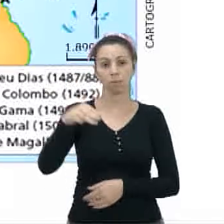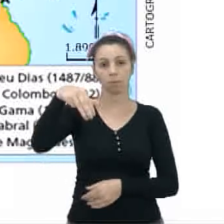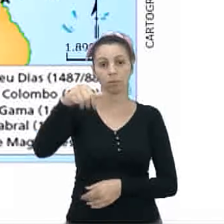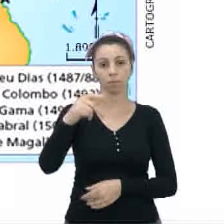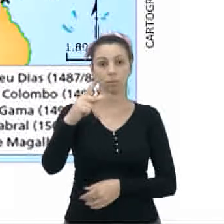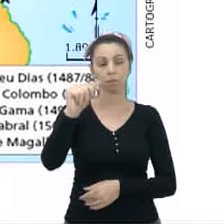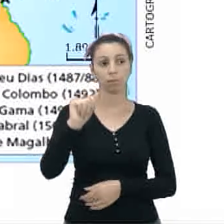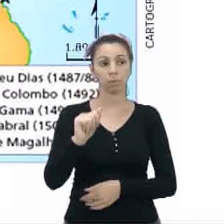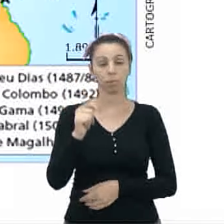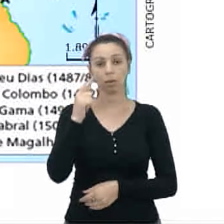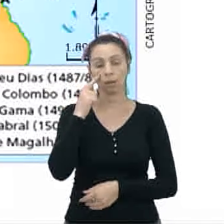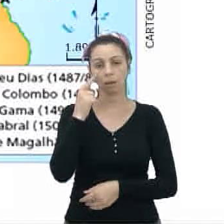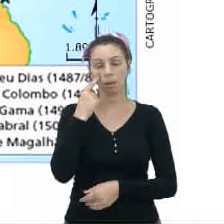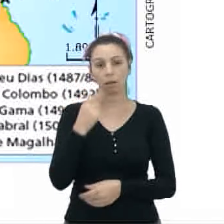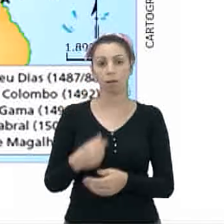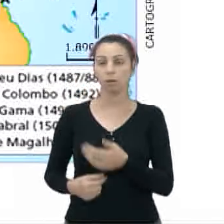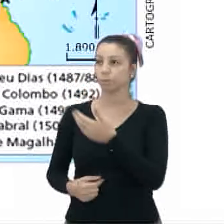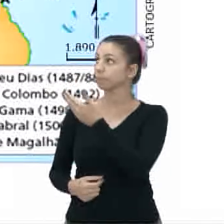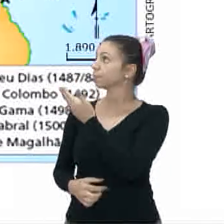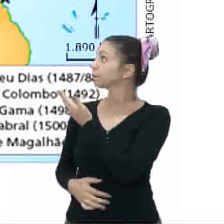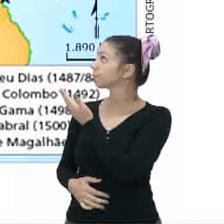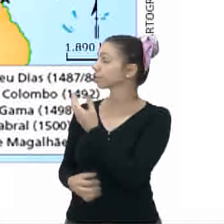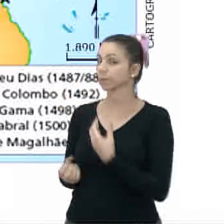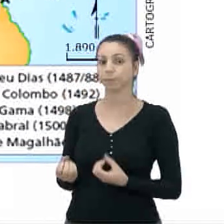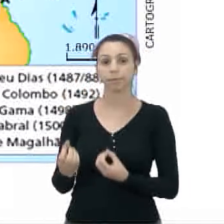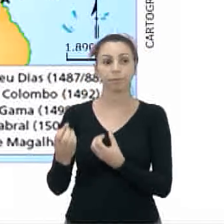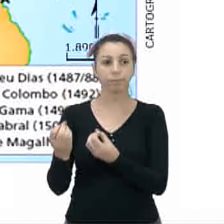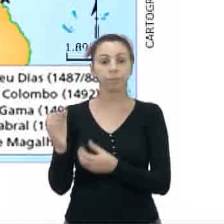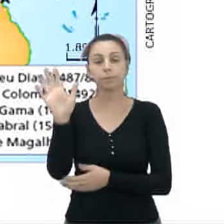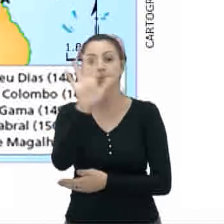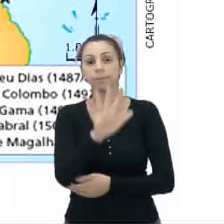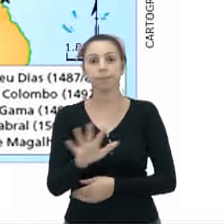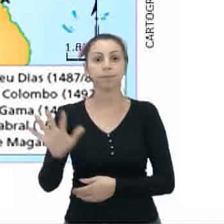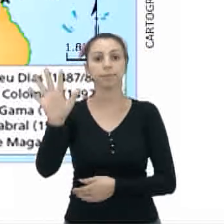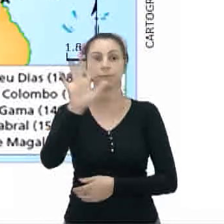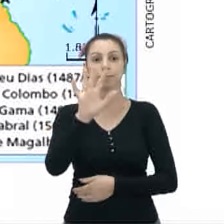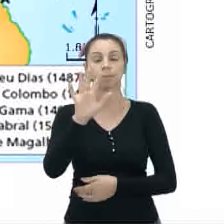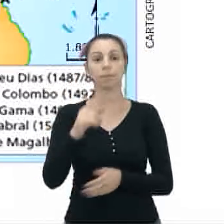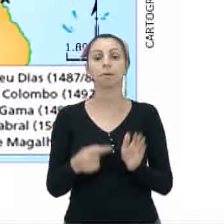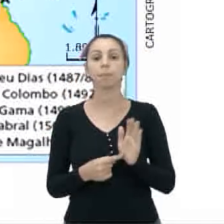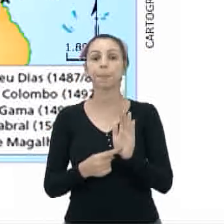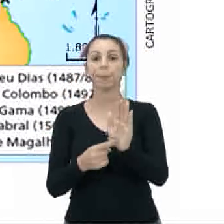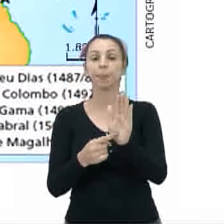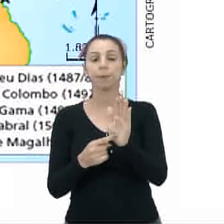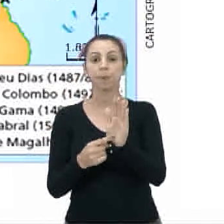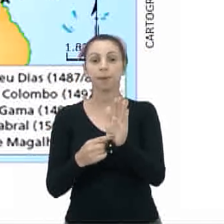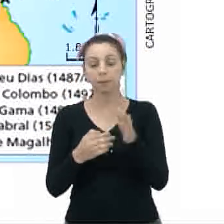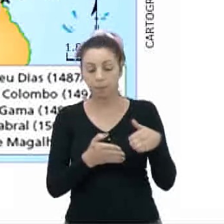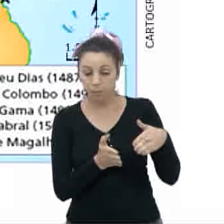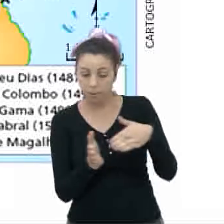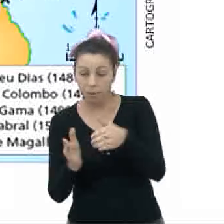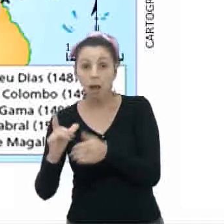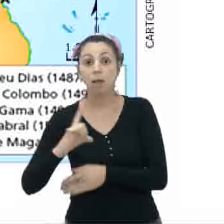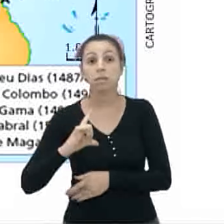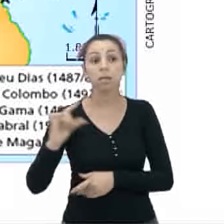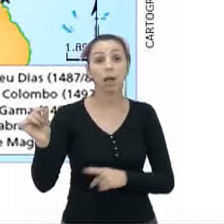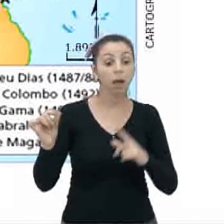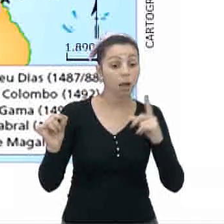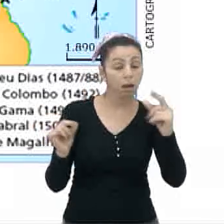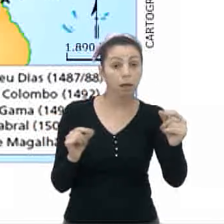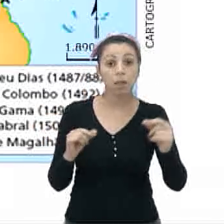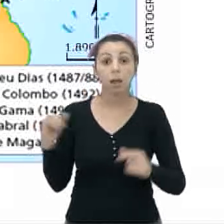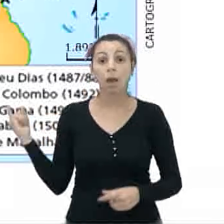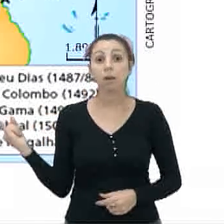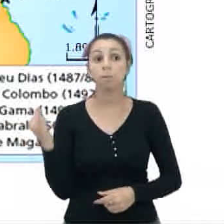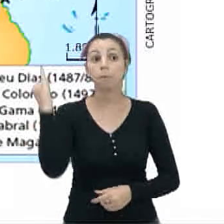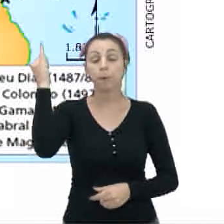viagens marítimas. Por que eu estou colocando tanto esse mapa para vocês? Porque esse mapa é que mostra as rotas de saída e a importância da